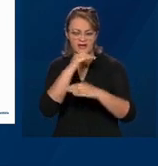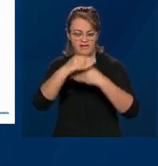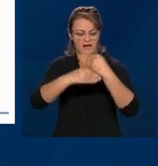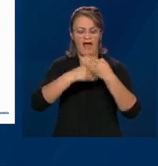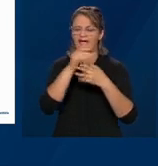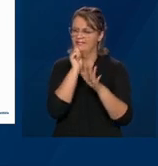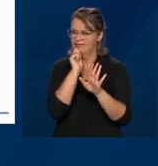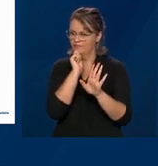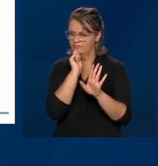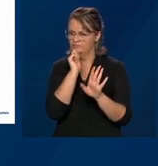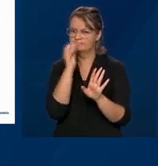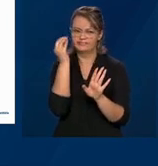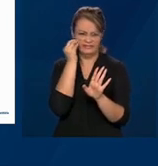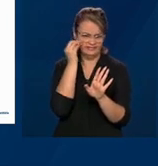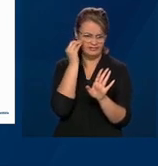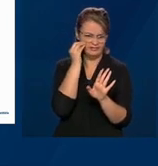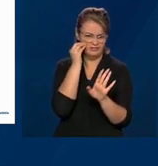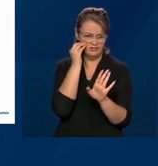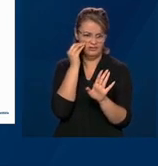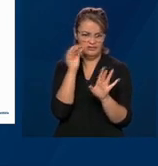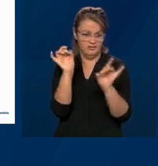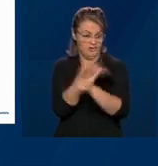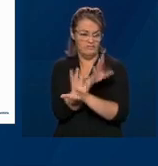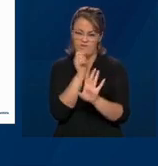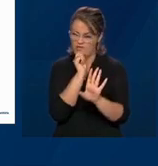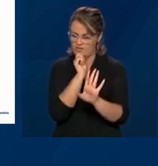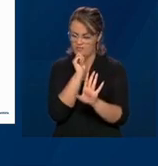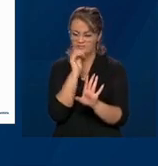envasado, ainda não está na sua embalagem final.